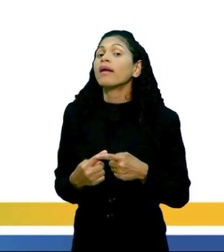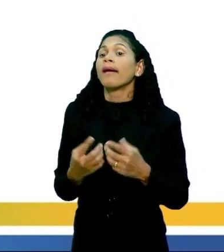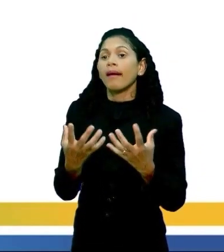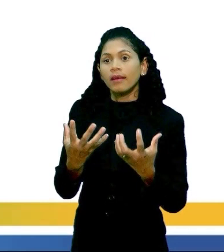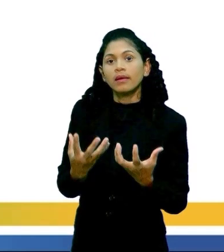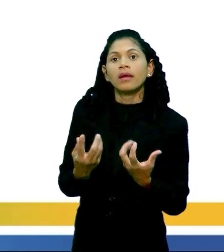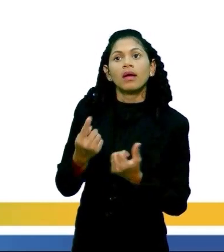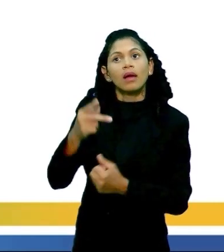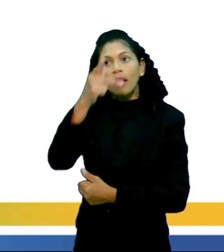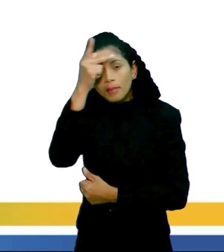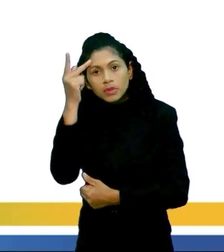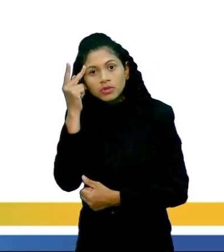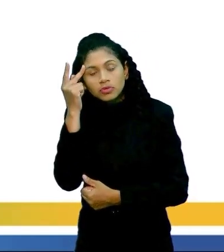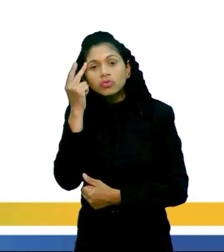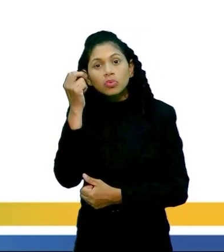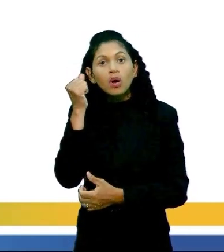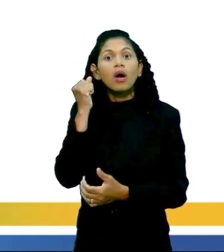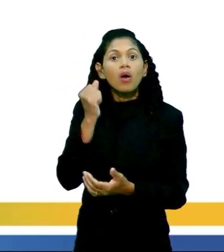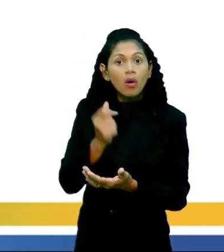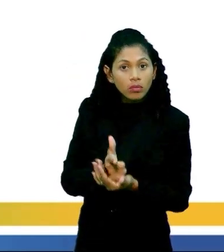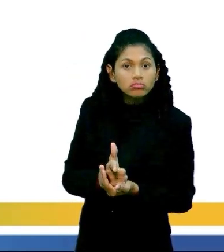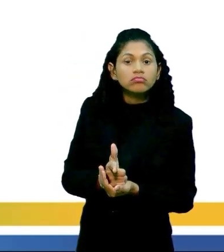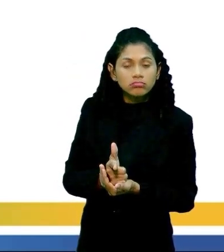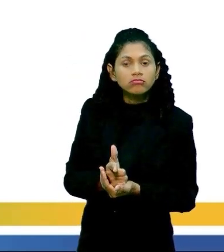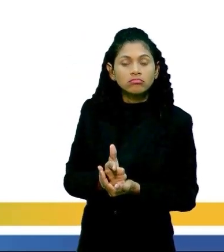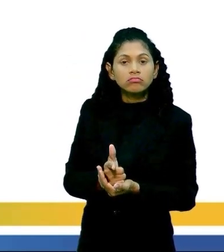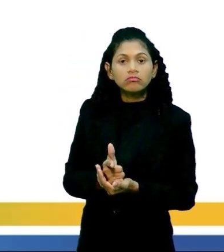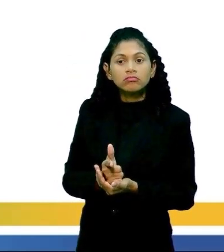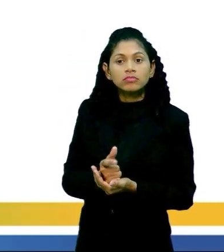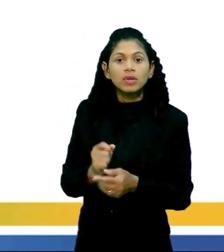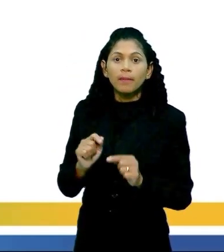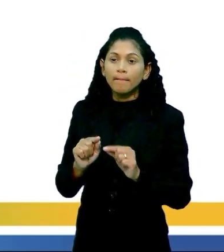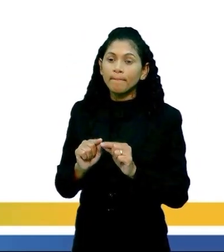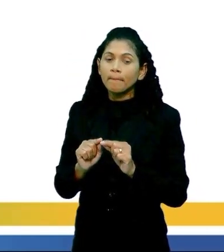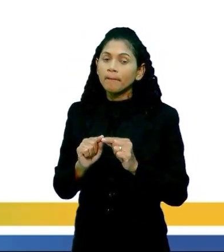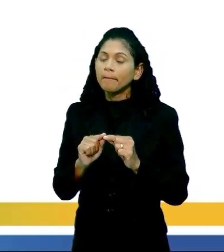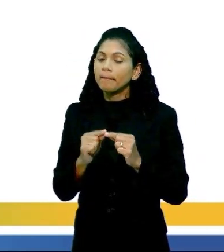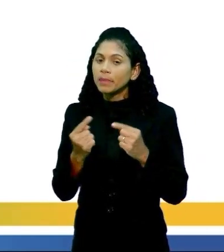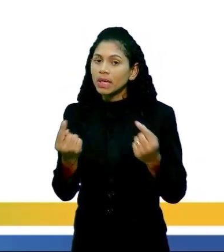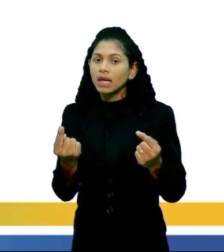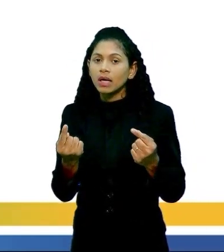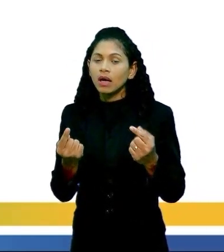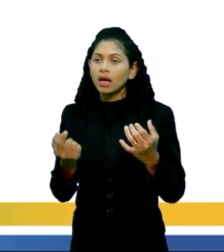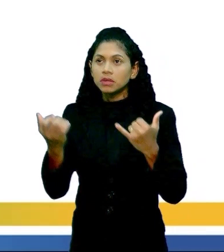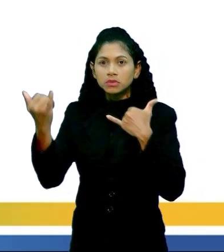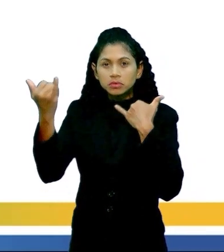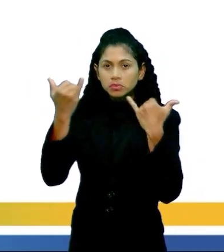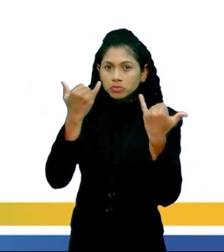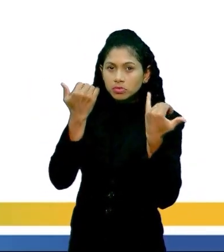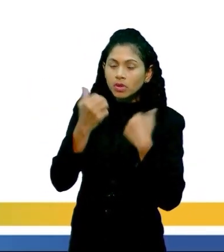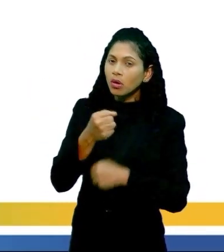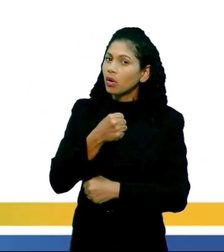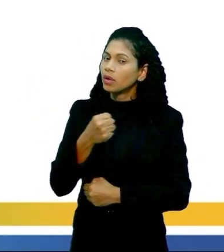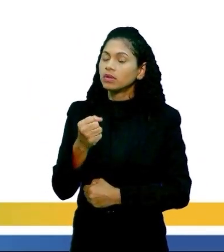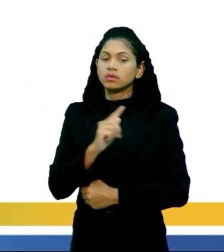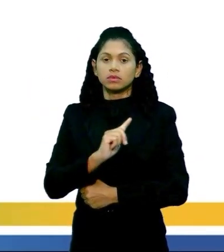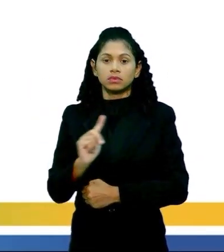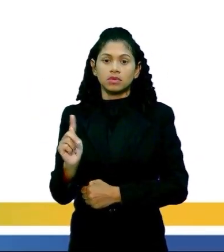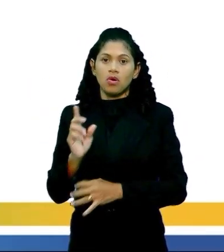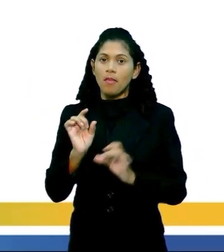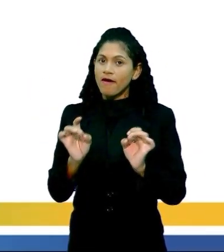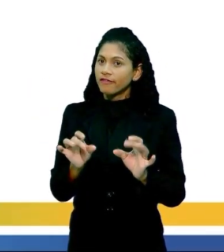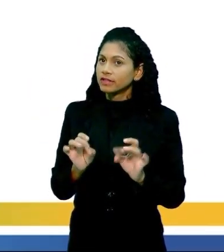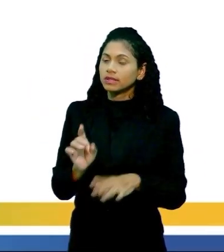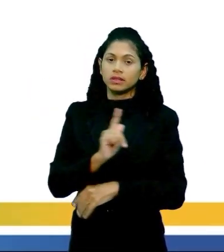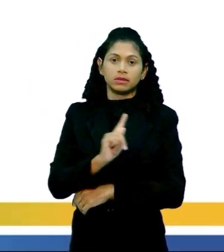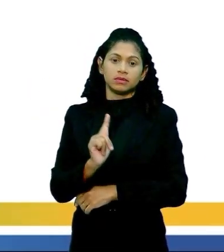ideia ou produto. Mas não é a questão aqui, né? Nós não temos um anúncio publicitário, nós temos um texto histórico, um